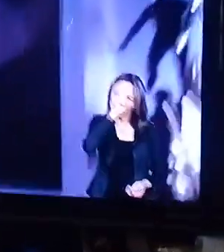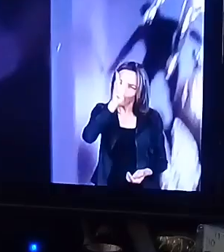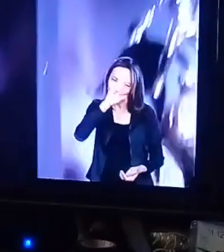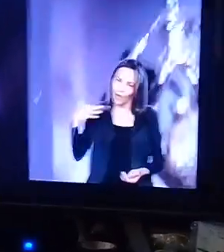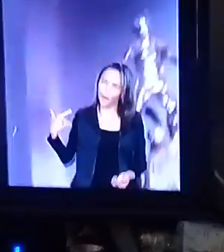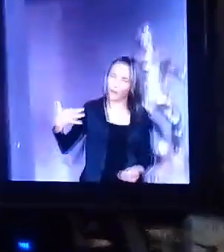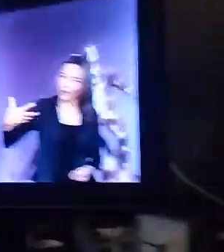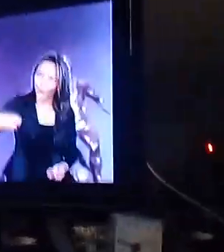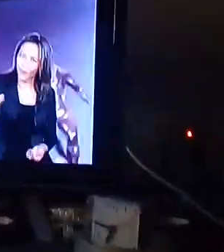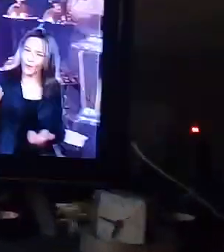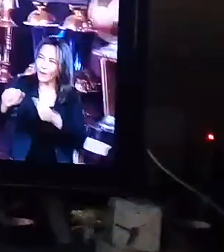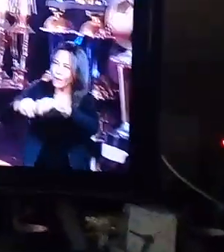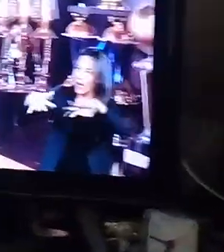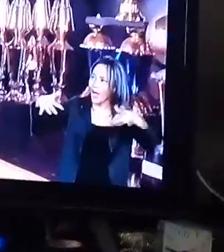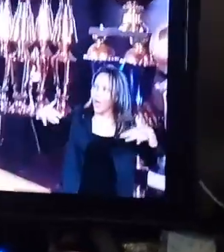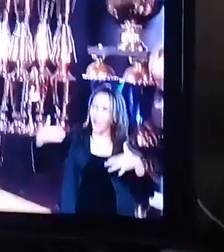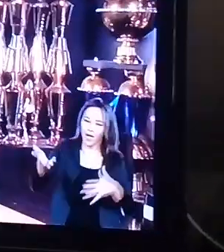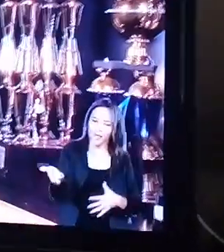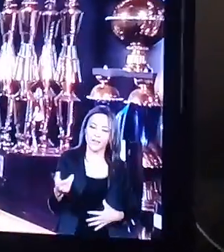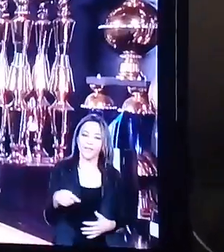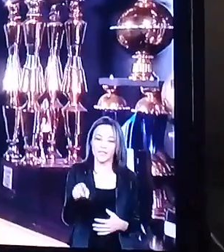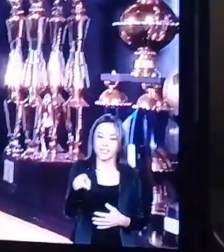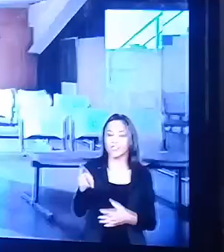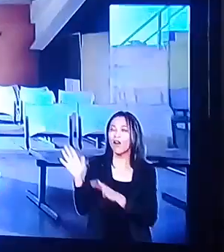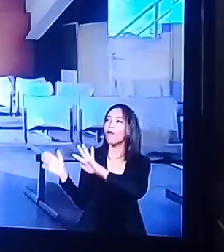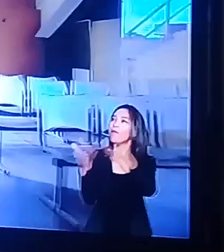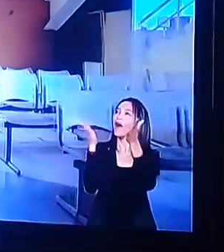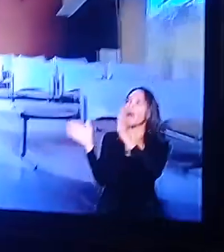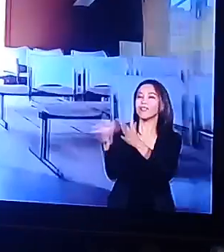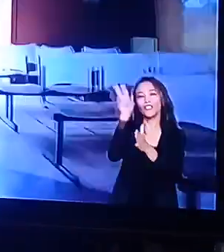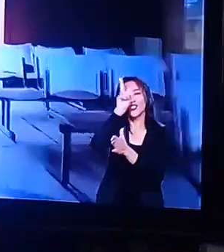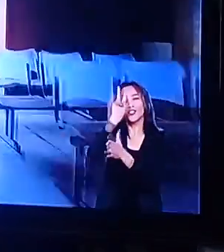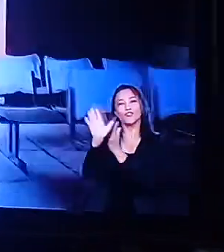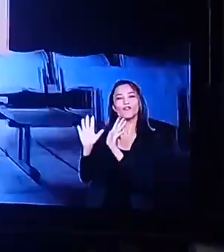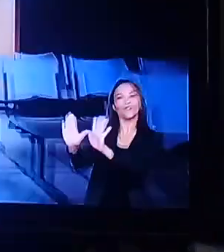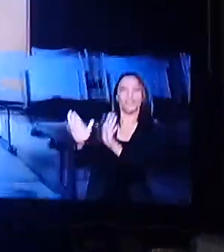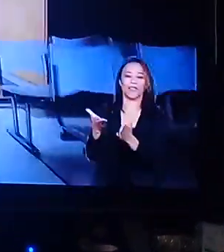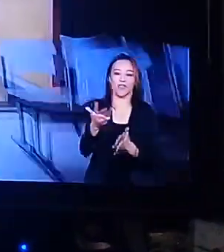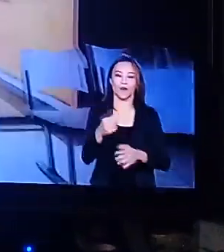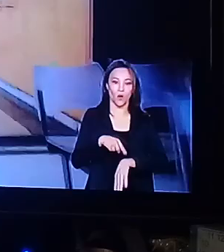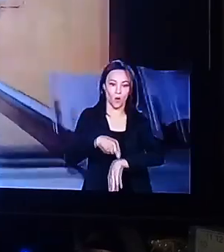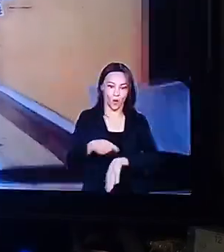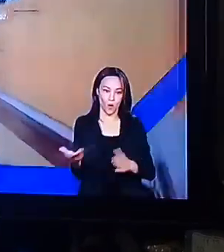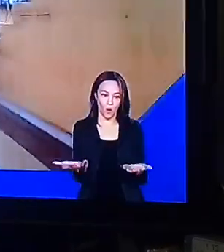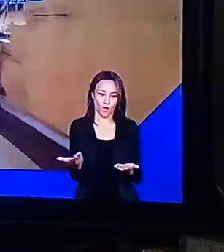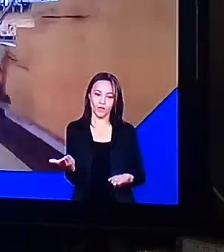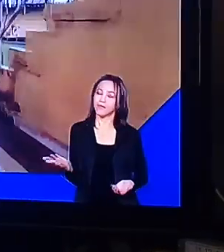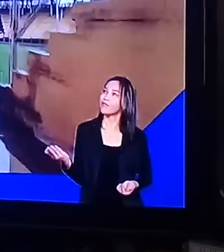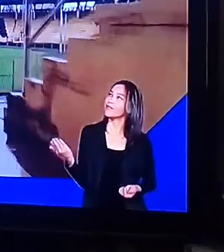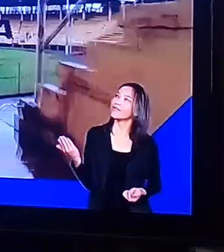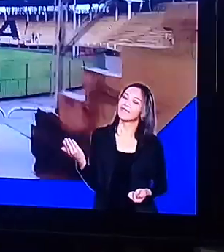Né? Então Você vê que